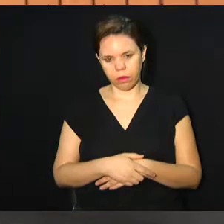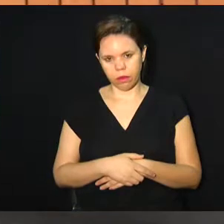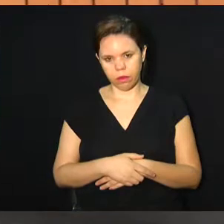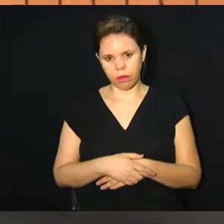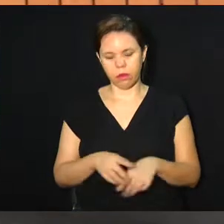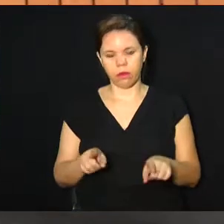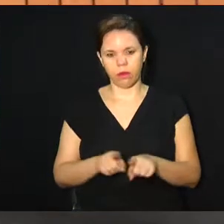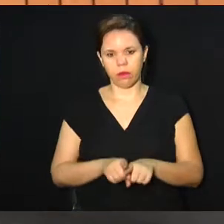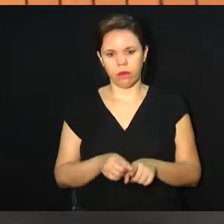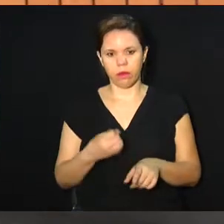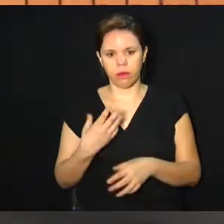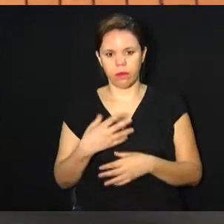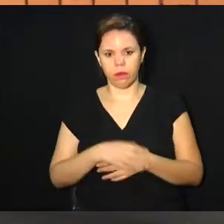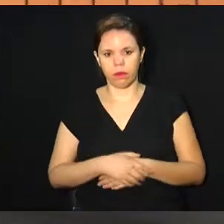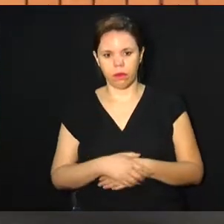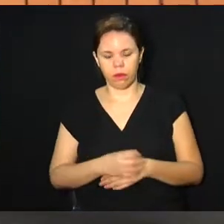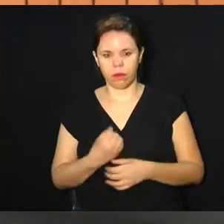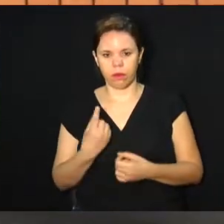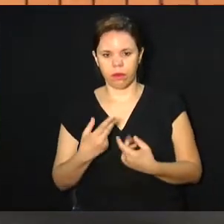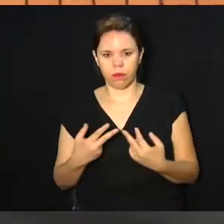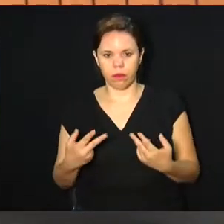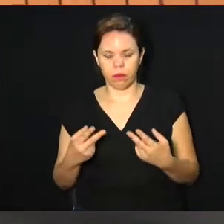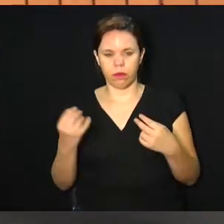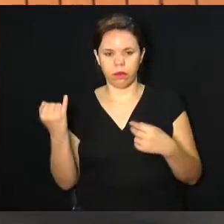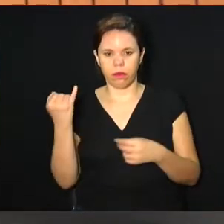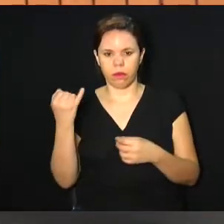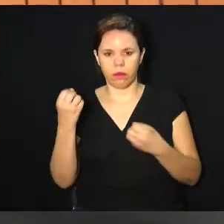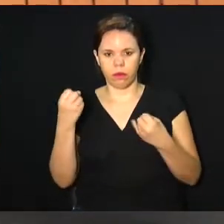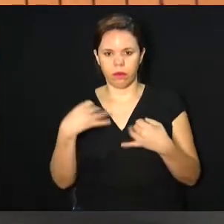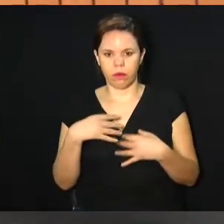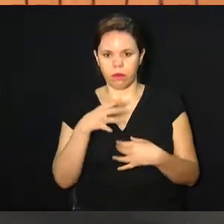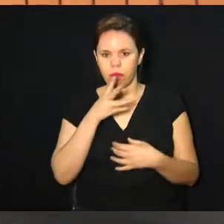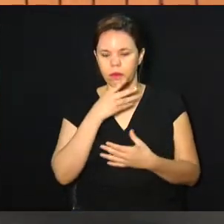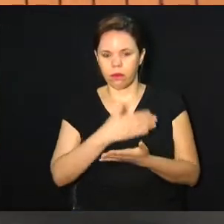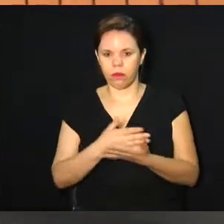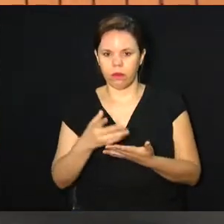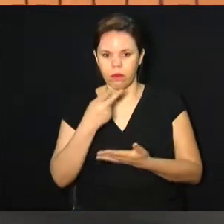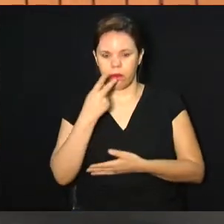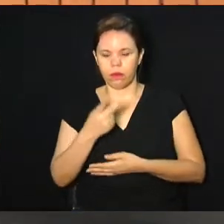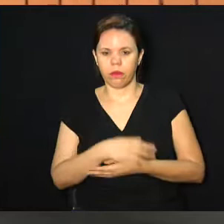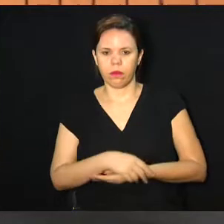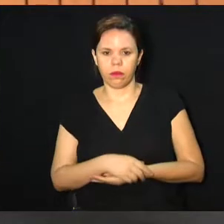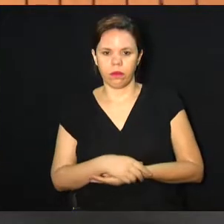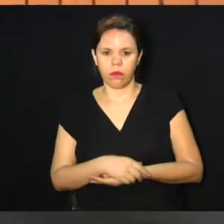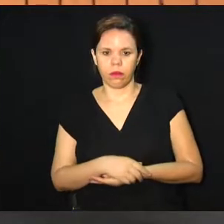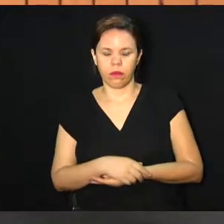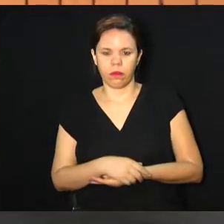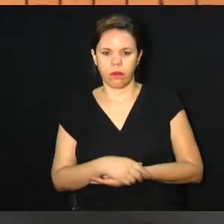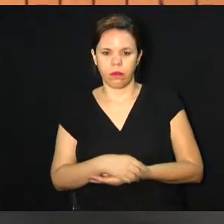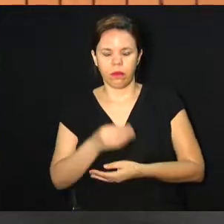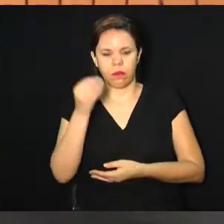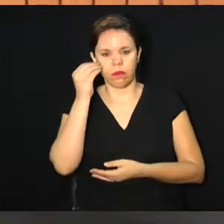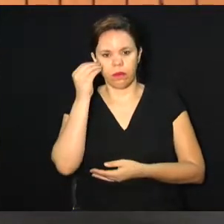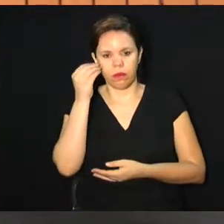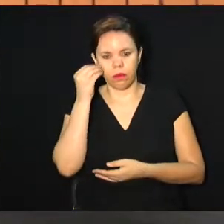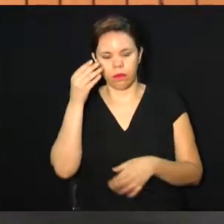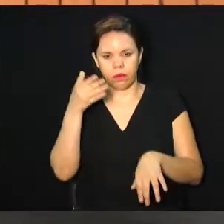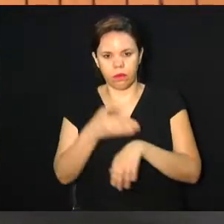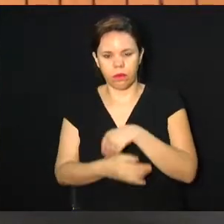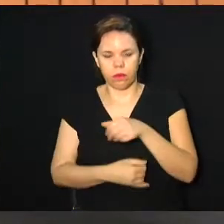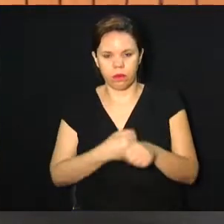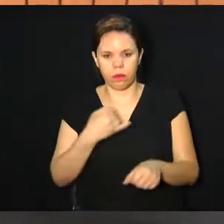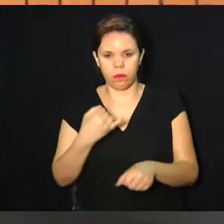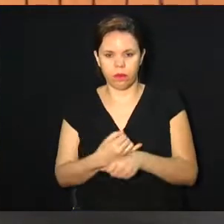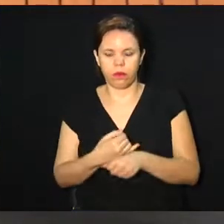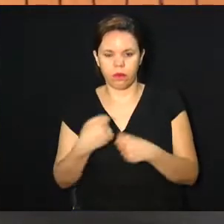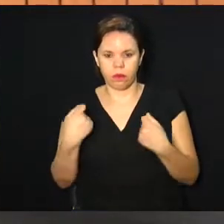muito bom, mas com algumas ressalvas. Eu demorei para começar a falar porque eu estava tentando entrar no site,